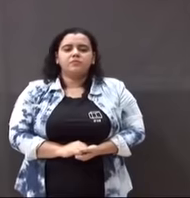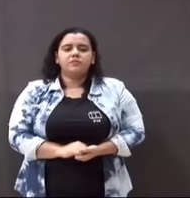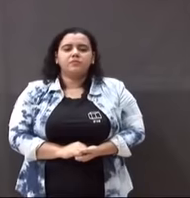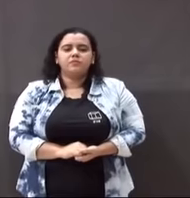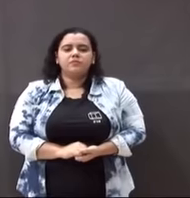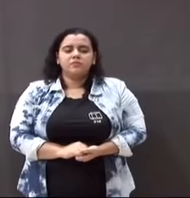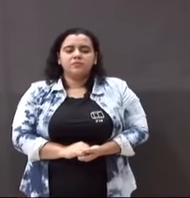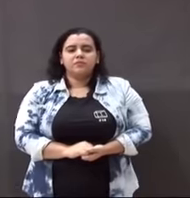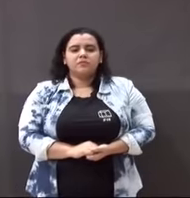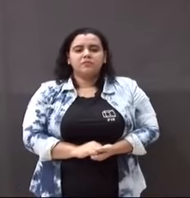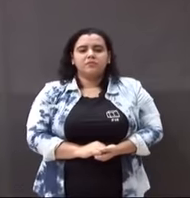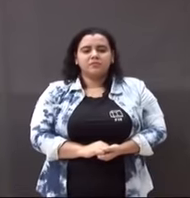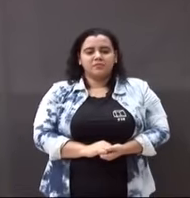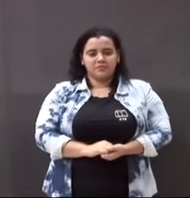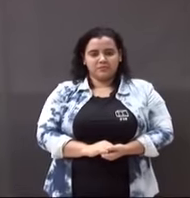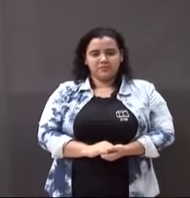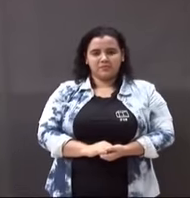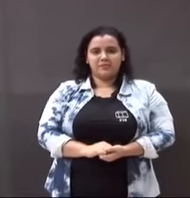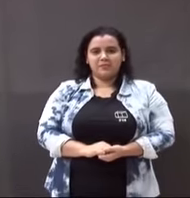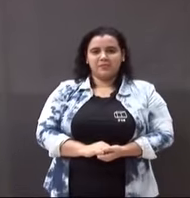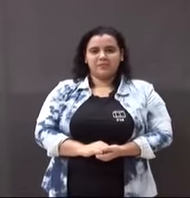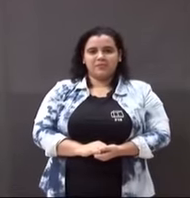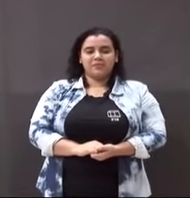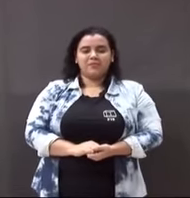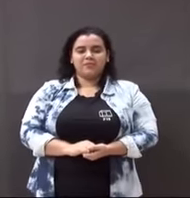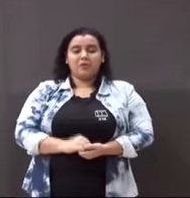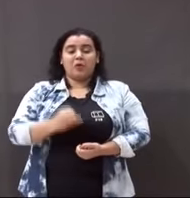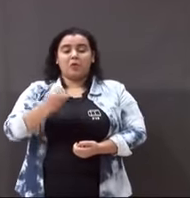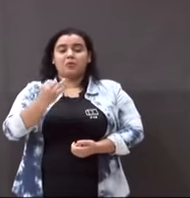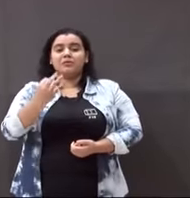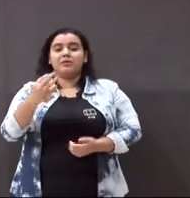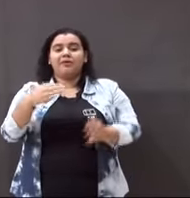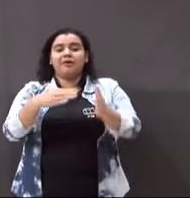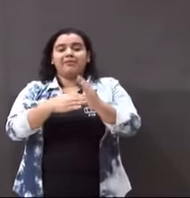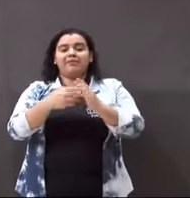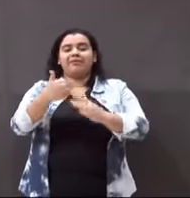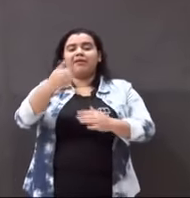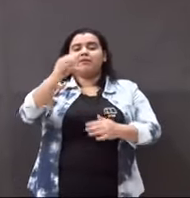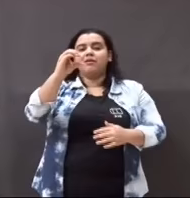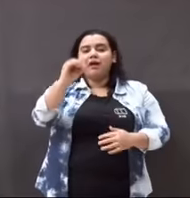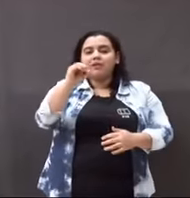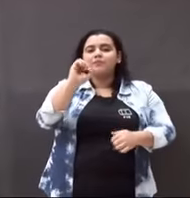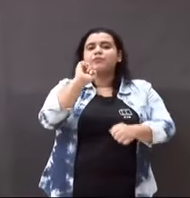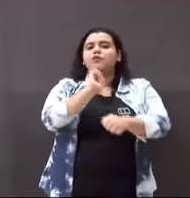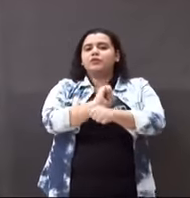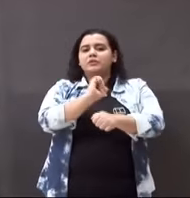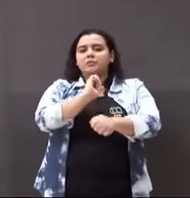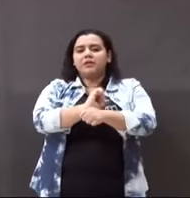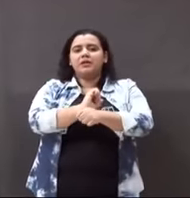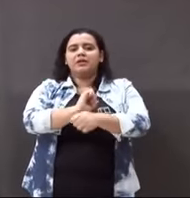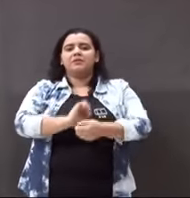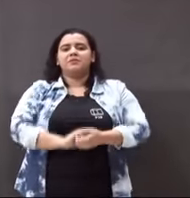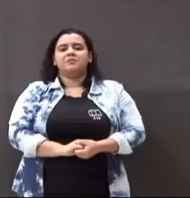Eu estou no número 3, vou até 10. Já deixo glória pronto, que ainda tem mais alguém.